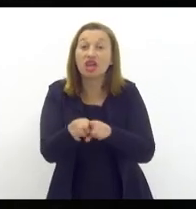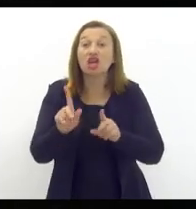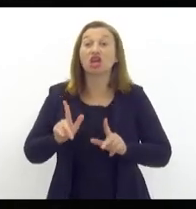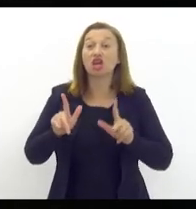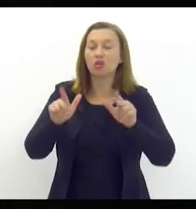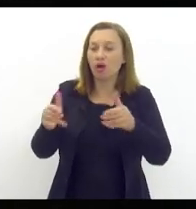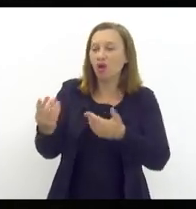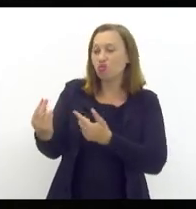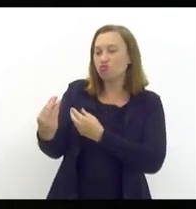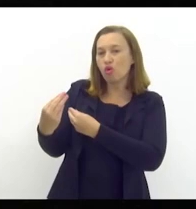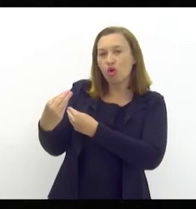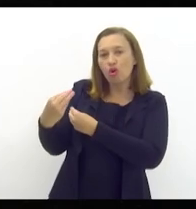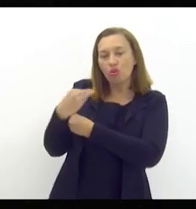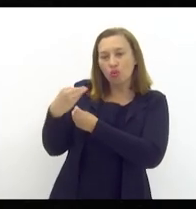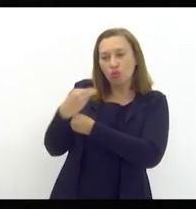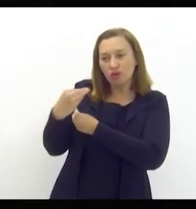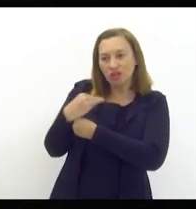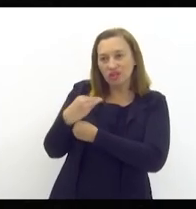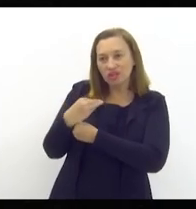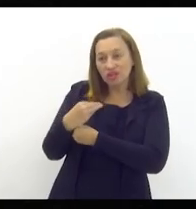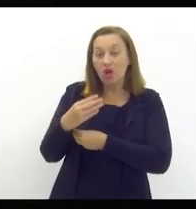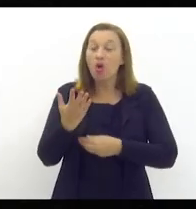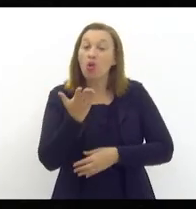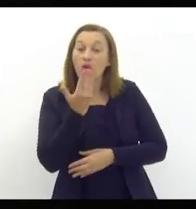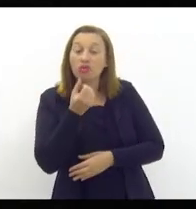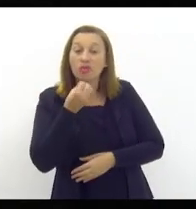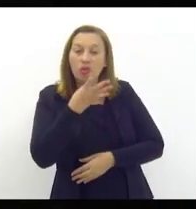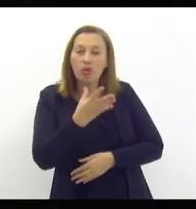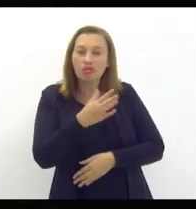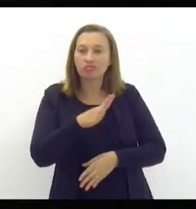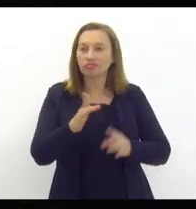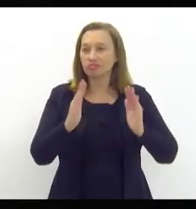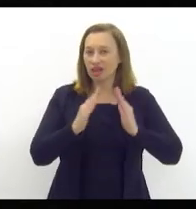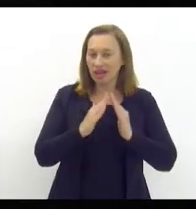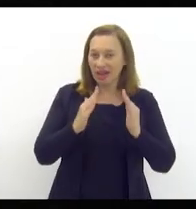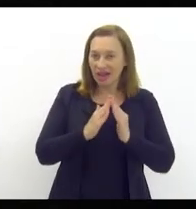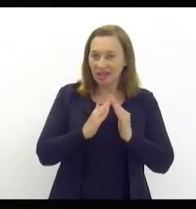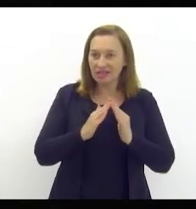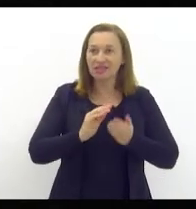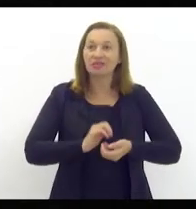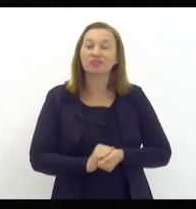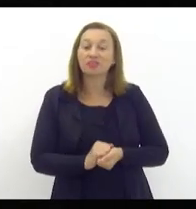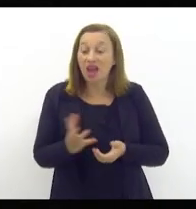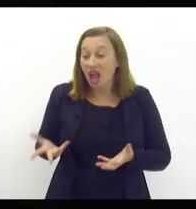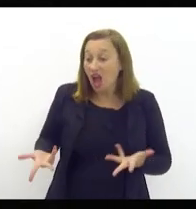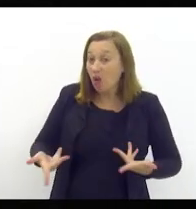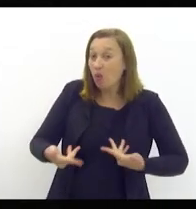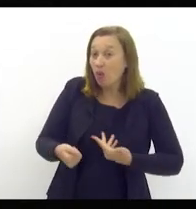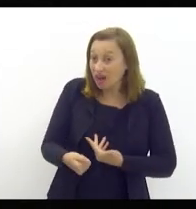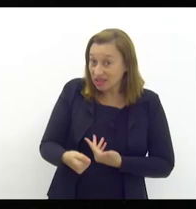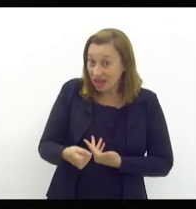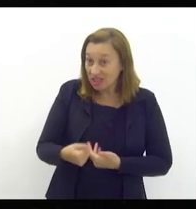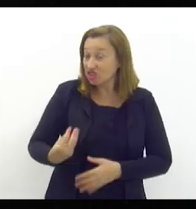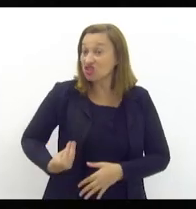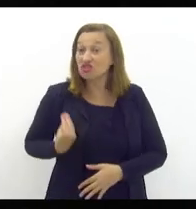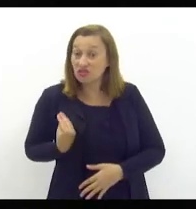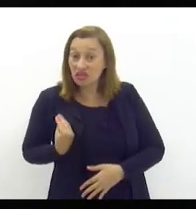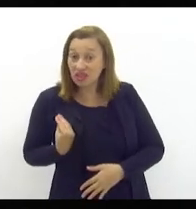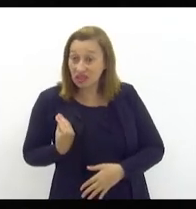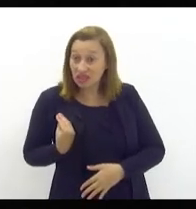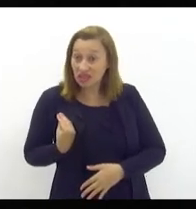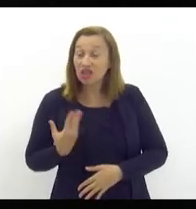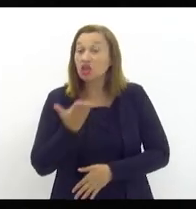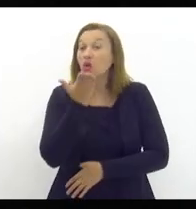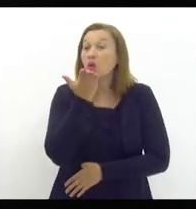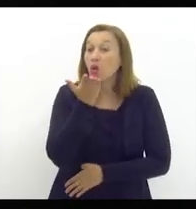nos proporcionando comida também na nossa mesa e que possamos também ajudar na qualidade de vida e de prato,